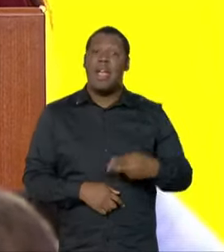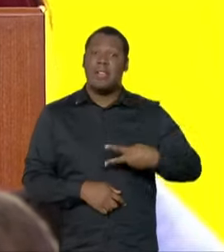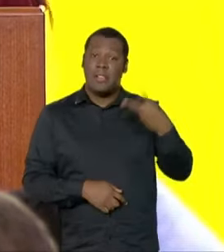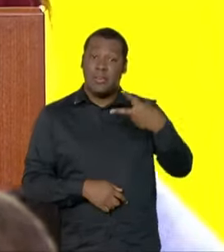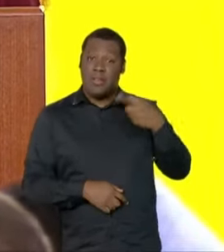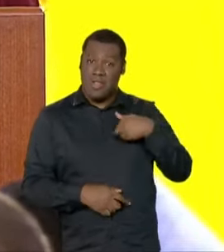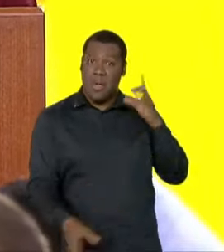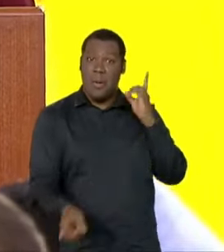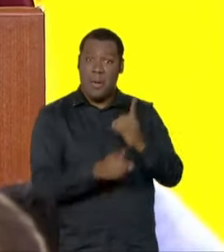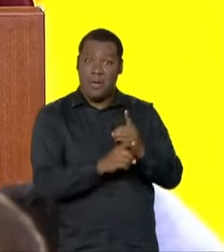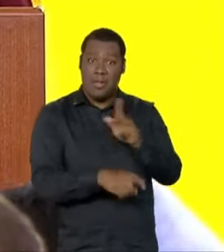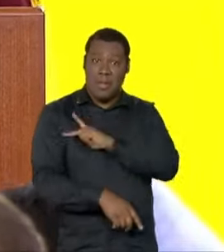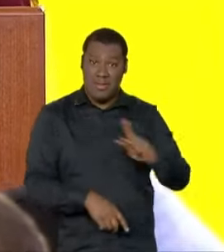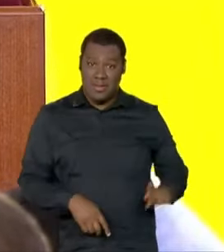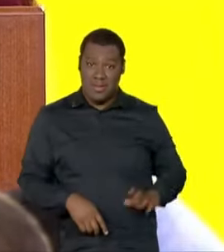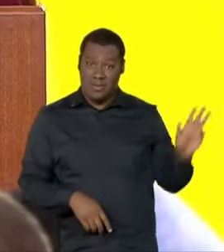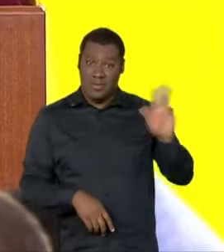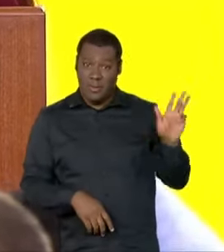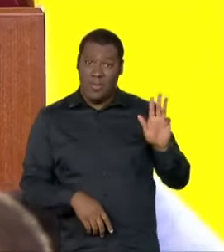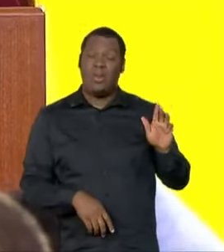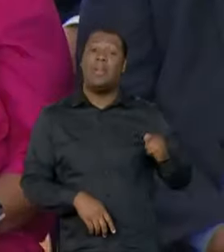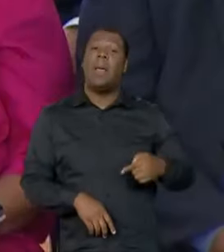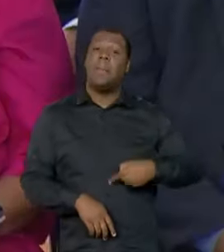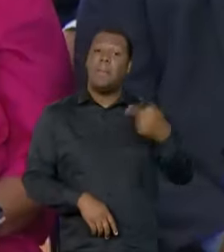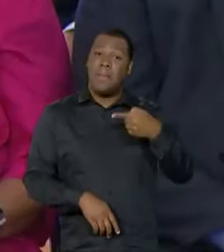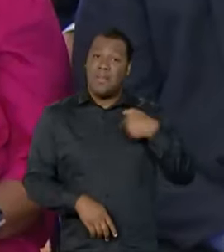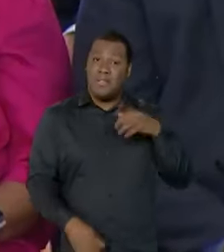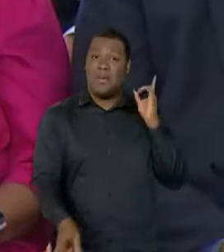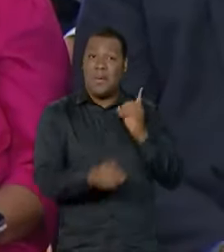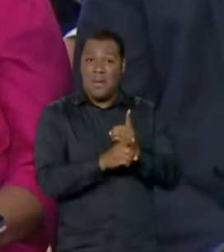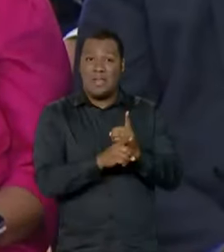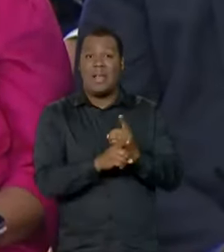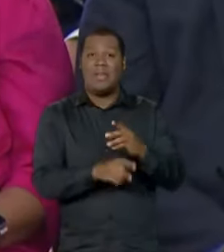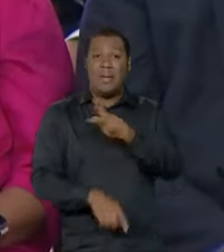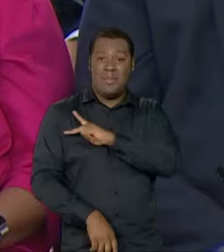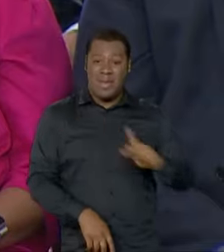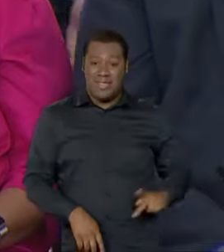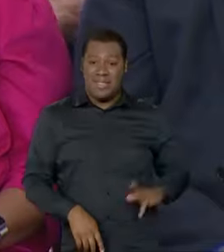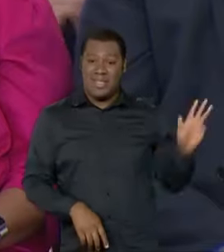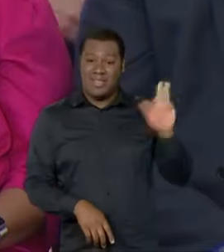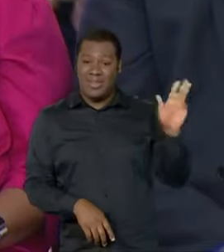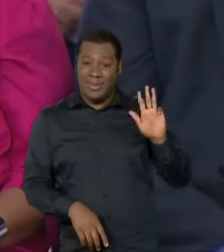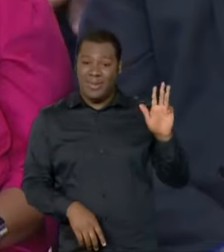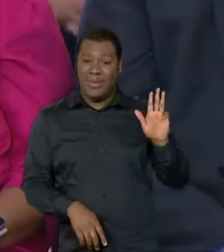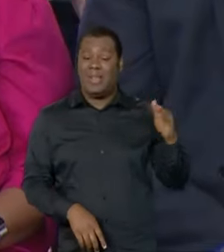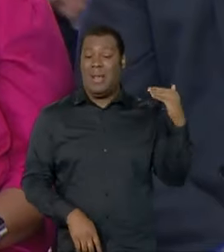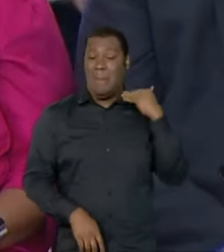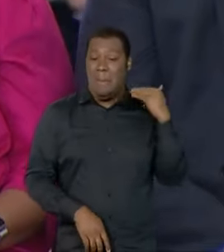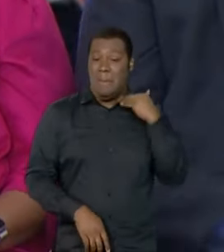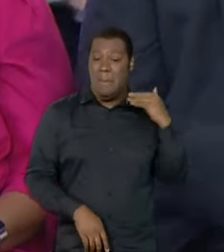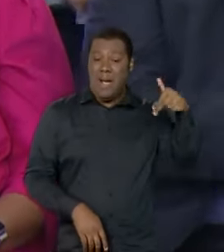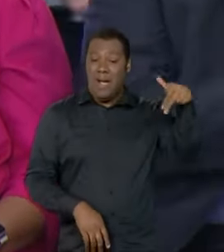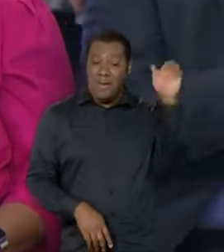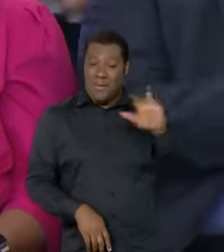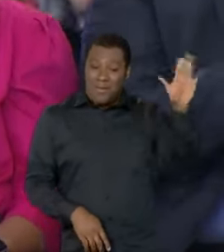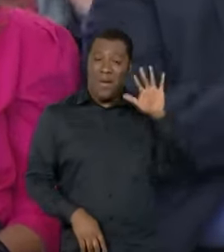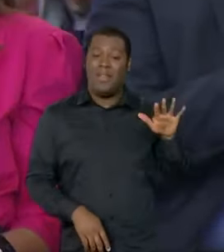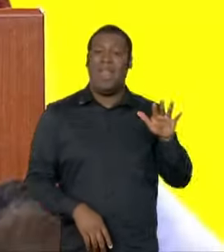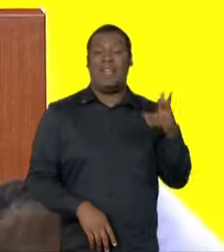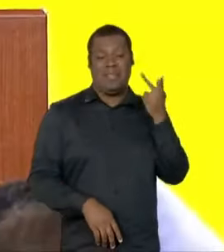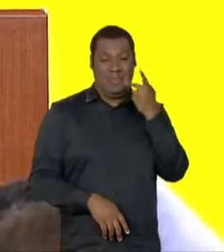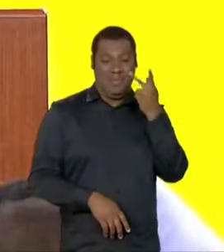que a primeira vez foi lá no Banco do Nordeste, lá em Fortaleza. E eu estou muito satisfeita, que é a primeira vez que eu saí do Ceará.